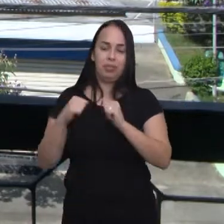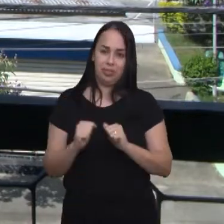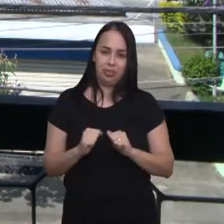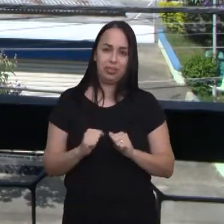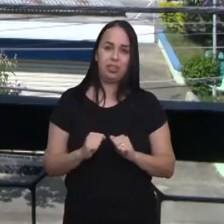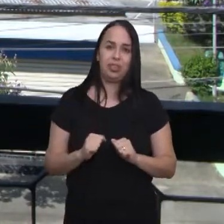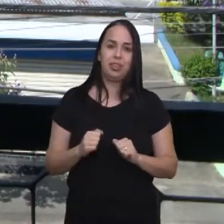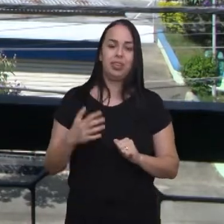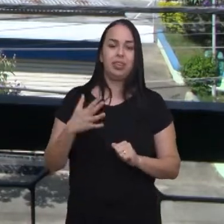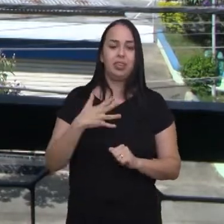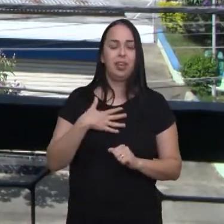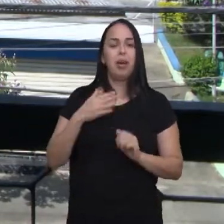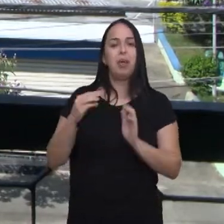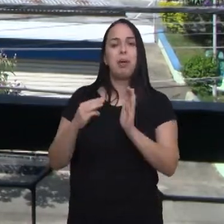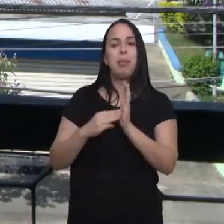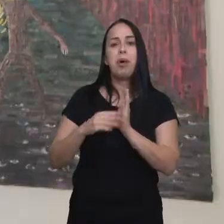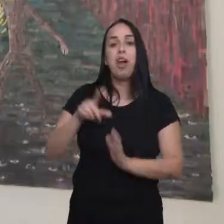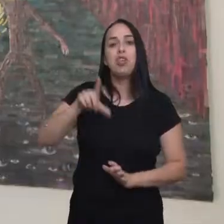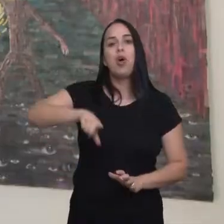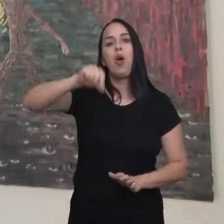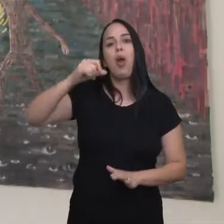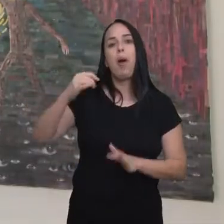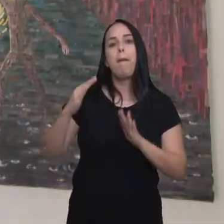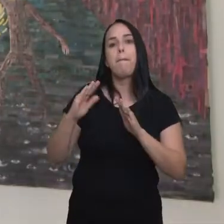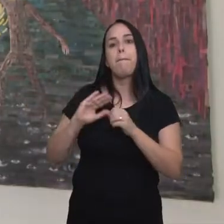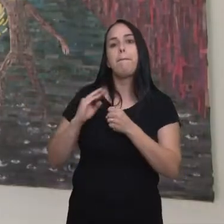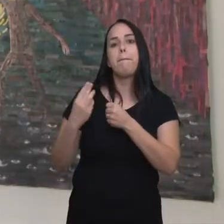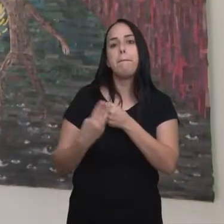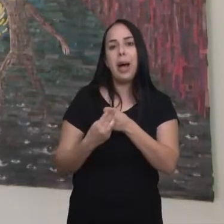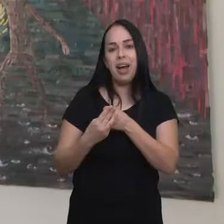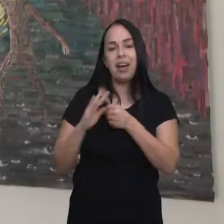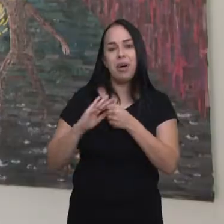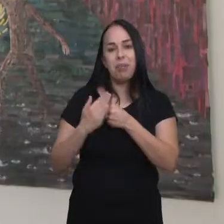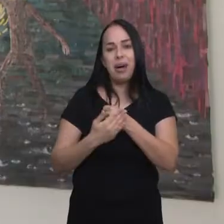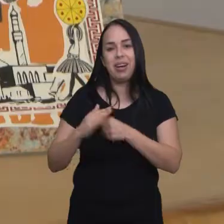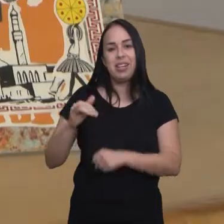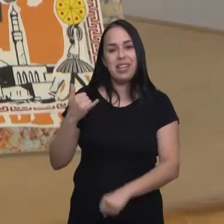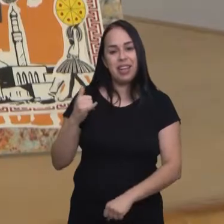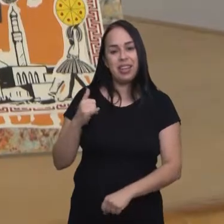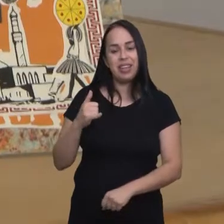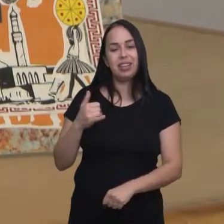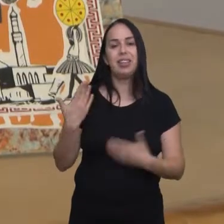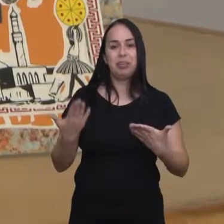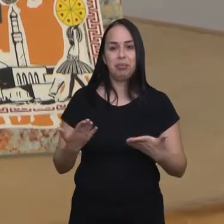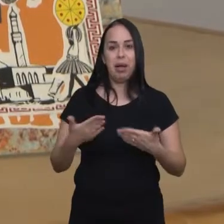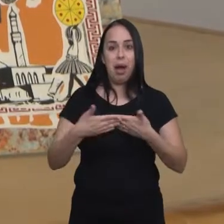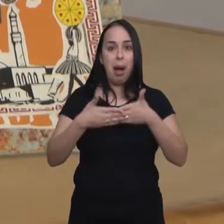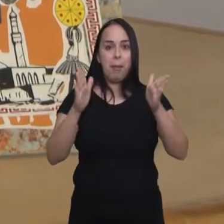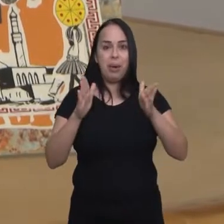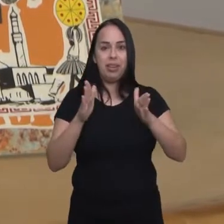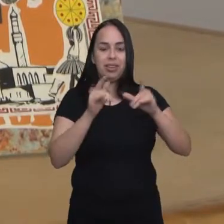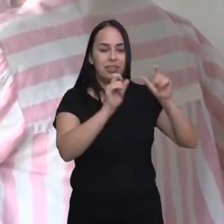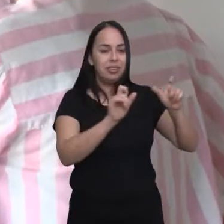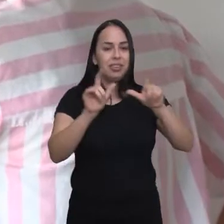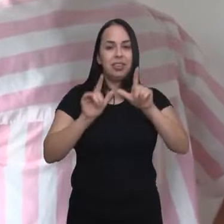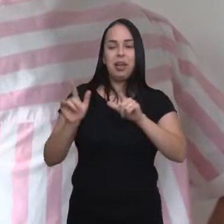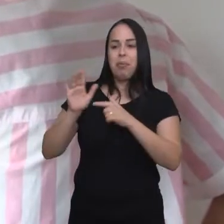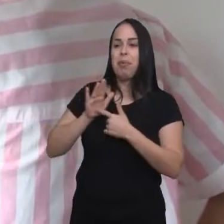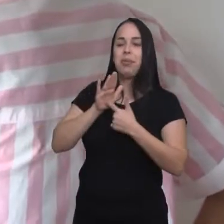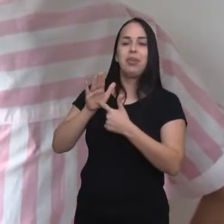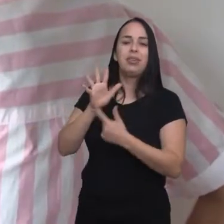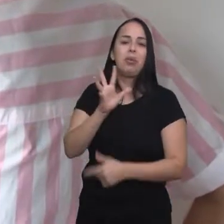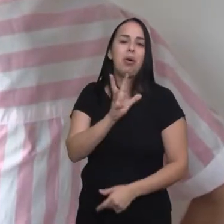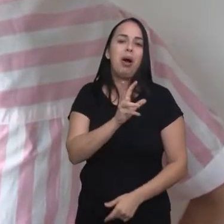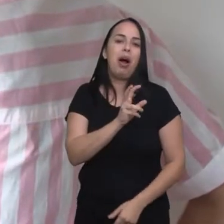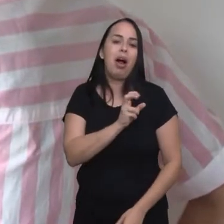motivos que Andressa escolheu Santana para abrir uma galeria de arte, uma maneira de levar um pouquinho do amor que sente pela